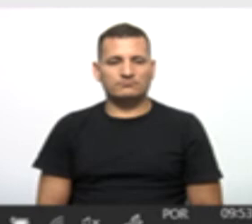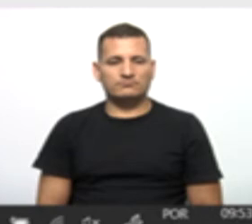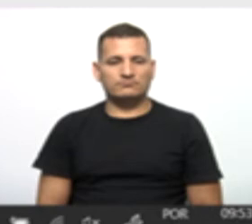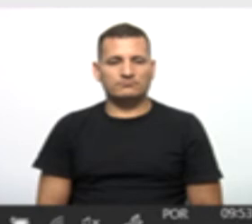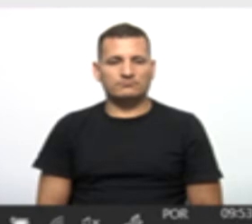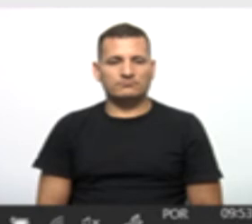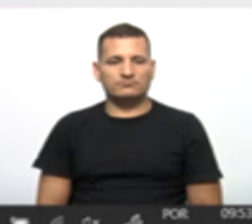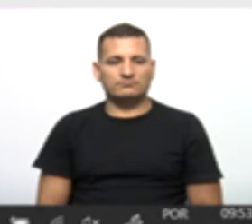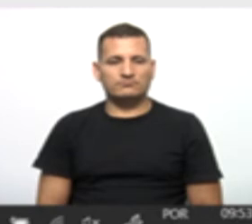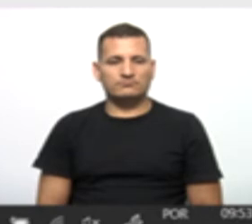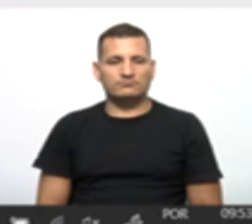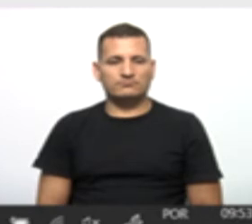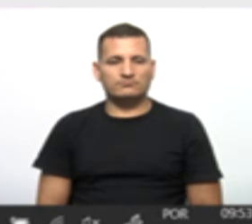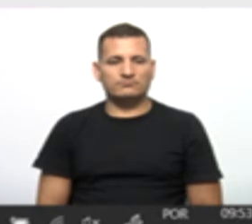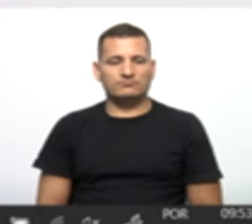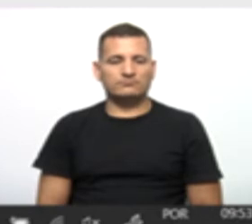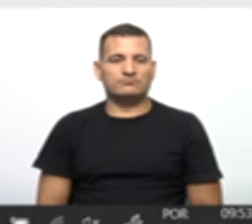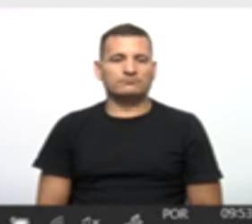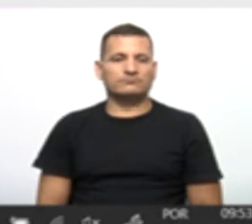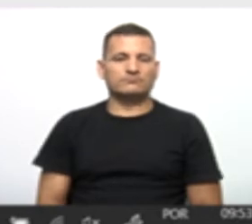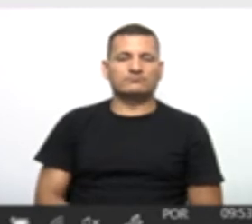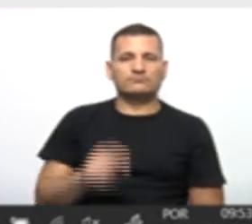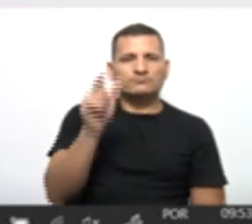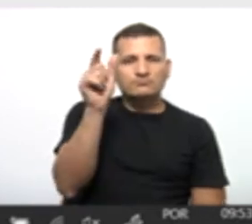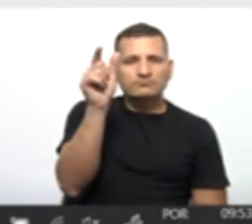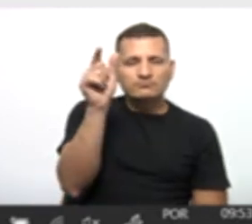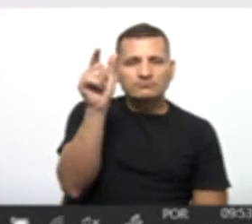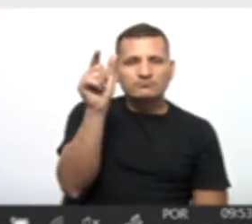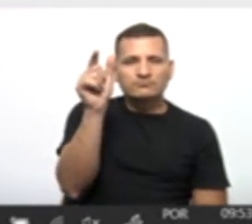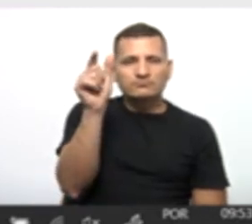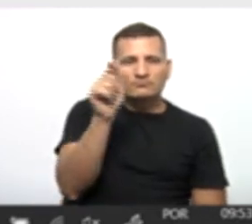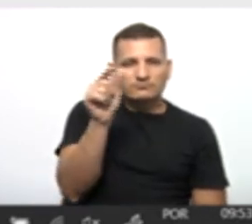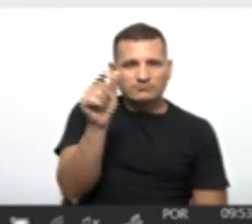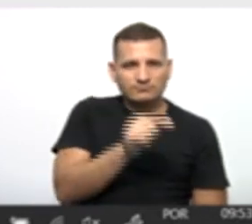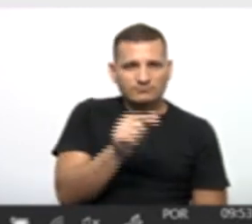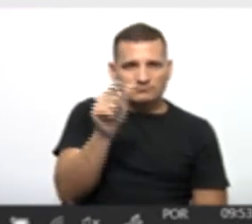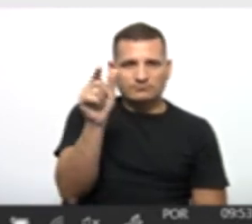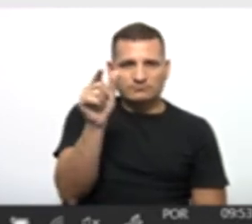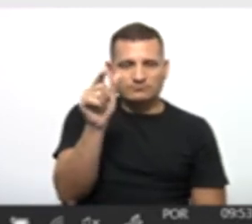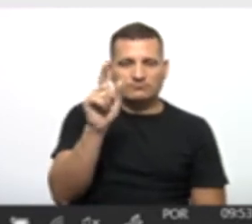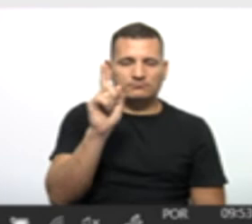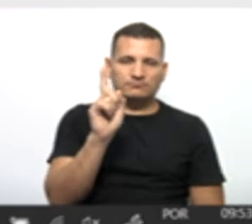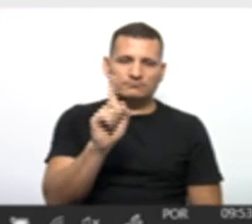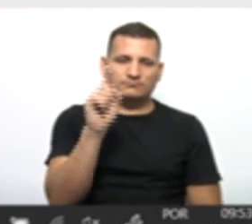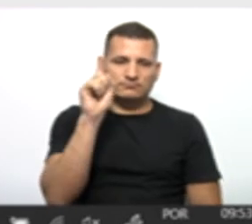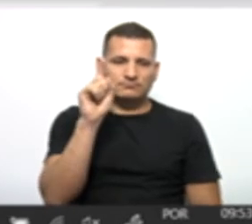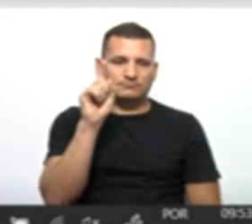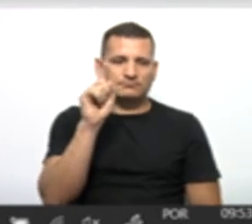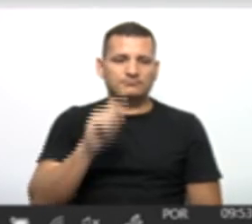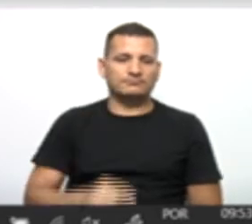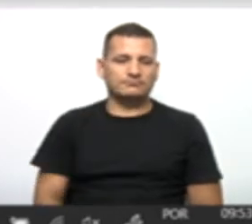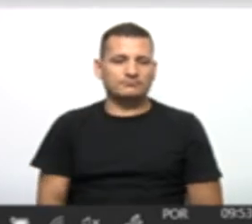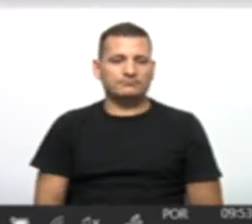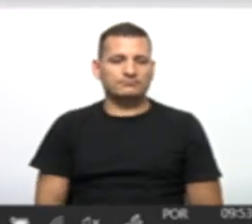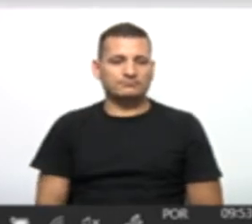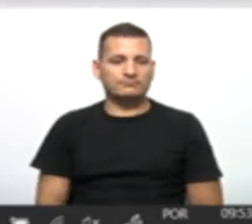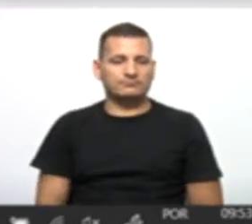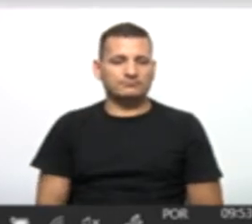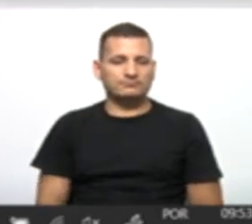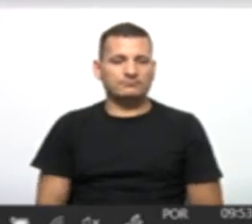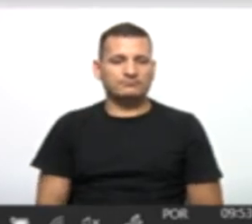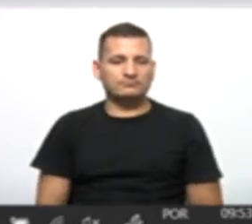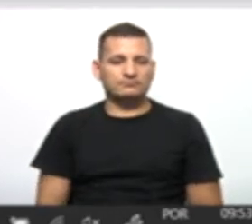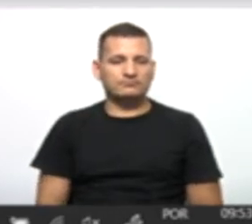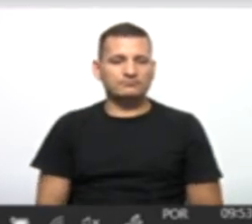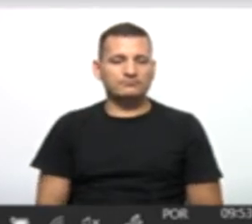aqui, ó. Tem um raiozinho, pessoal, tá pequenininho aí, mas tem um raiozinho aqui que você clica nele e aí ele vai fazer a execução daquilo que você